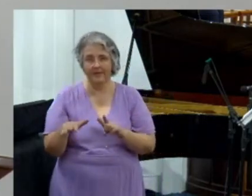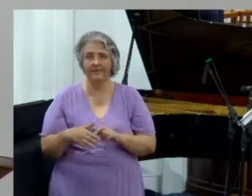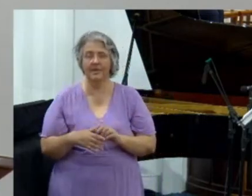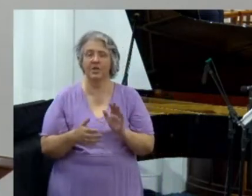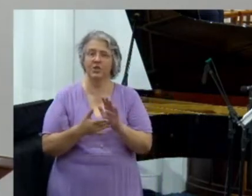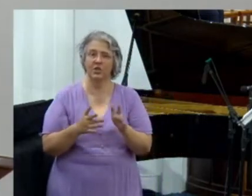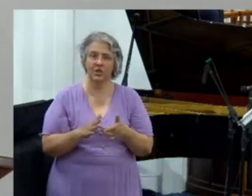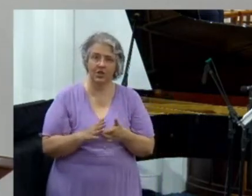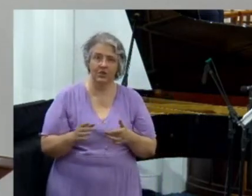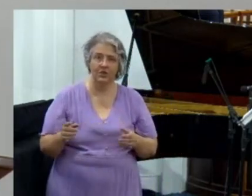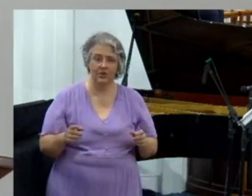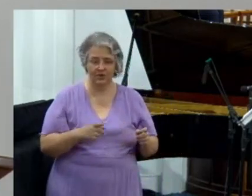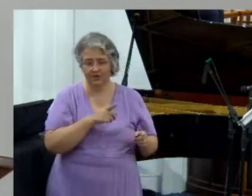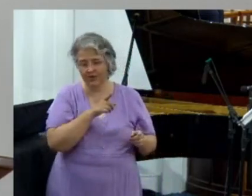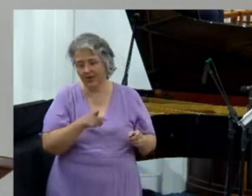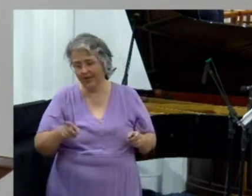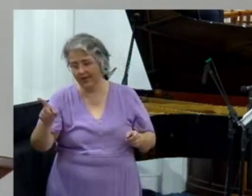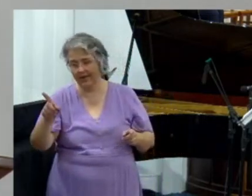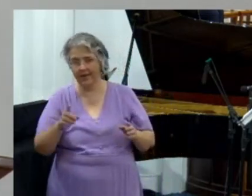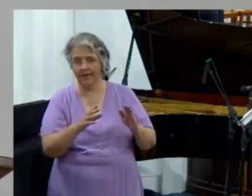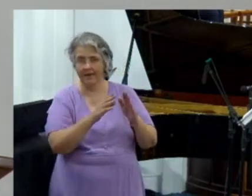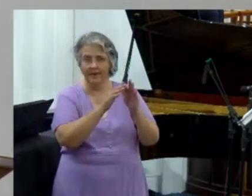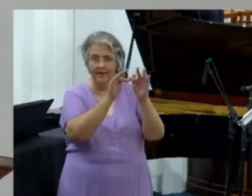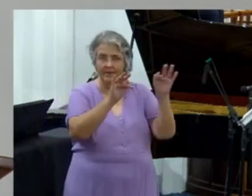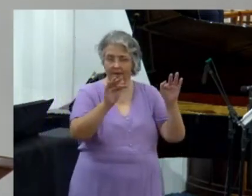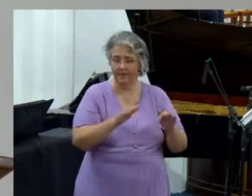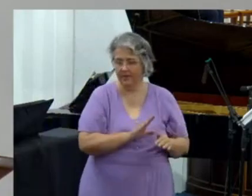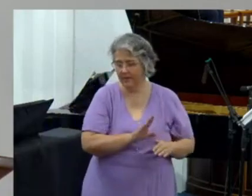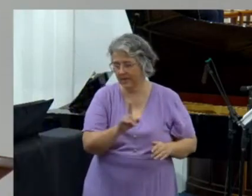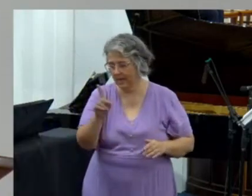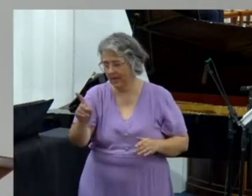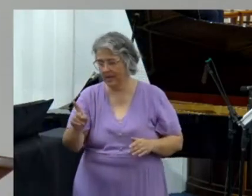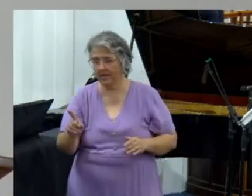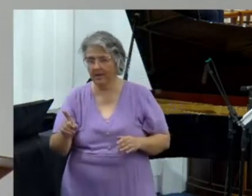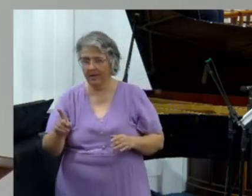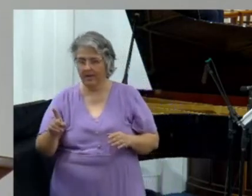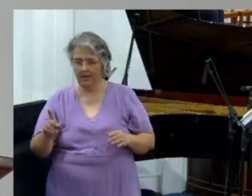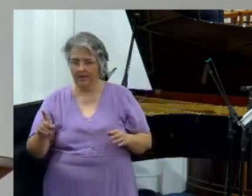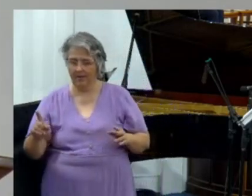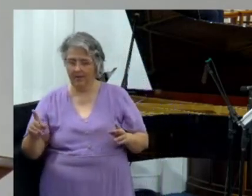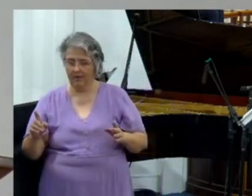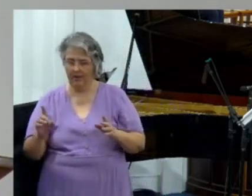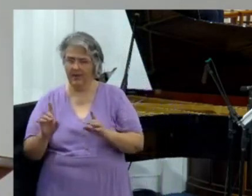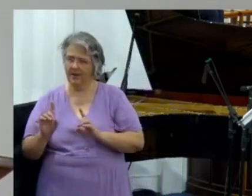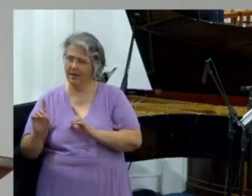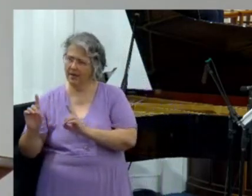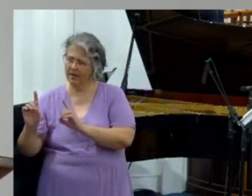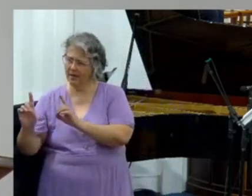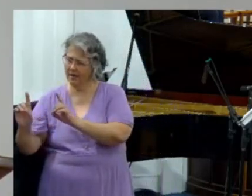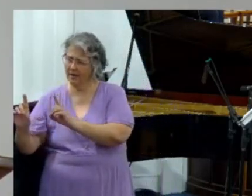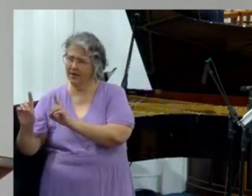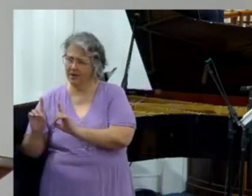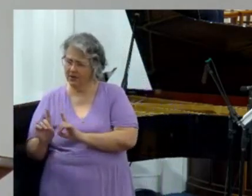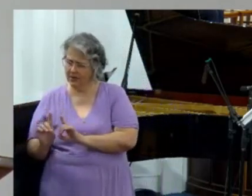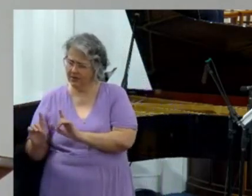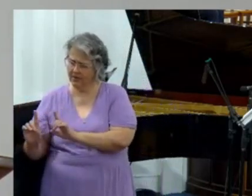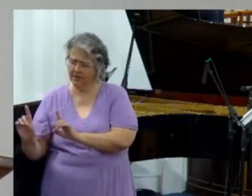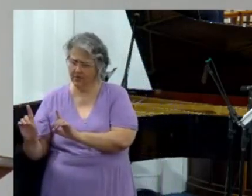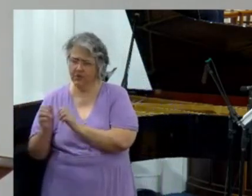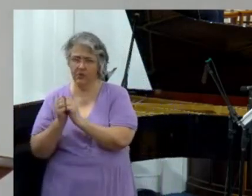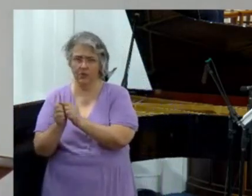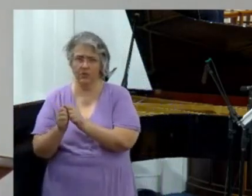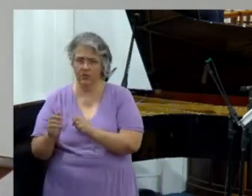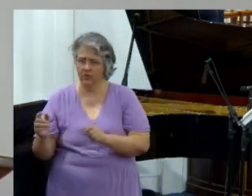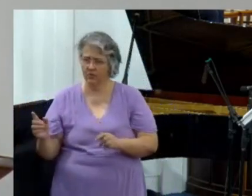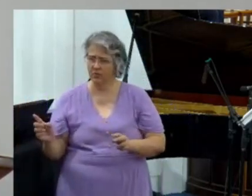do templo e, enquanto caminhava, os seus discípulos se aproximaram para lhe mostrar as construções do templo. Ele, porém, lhes